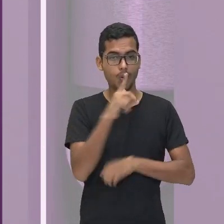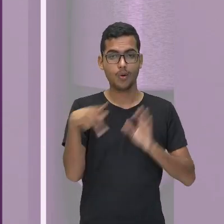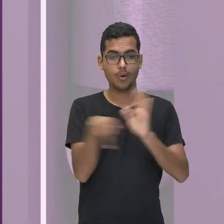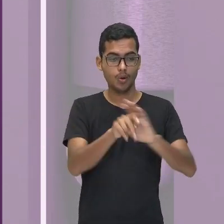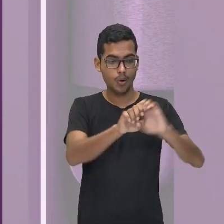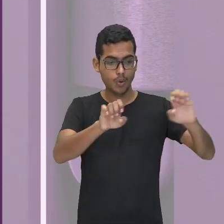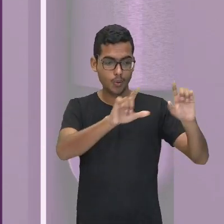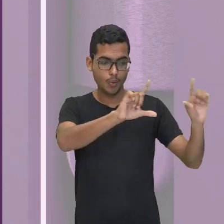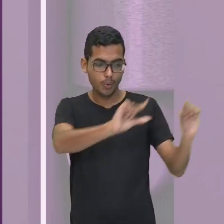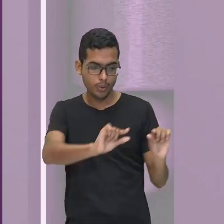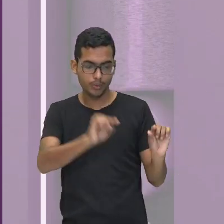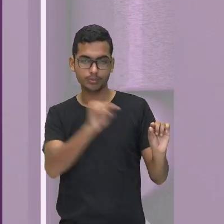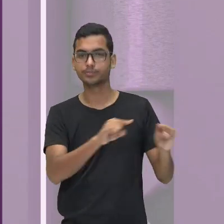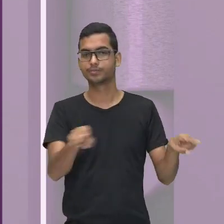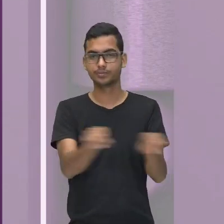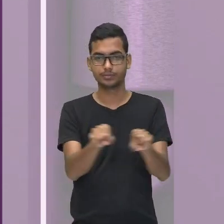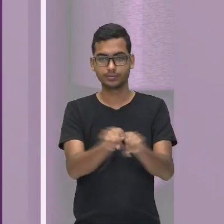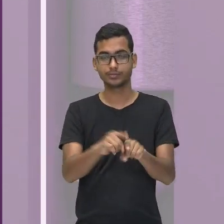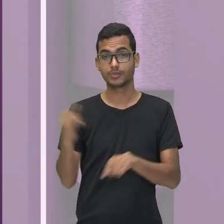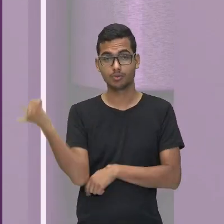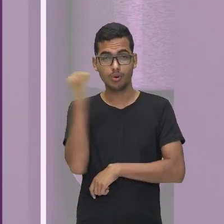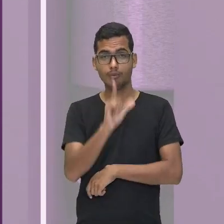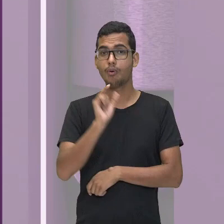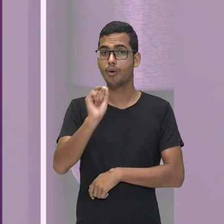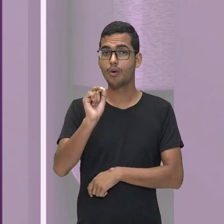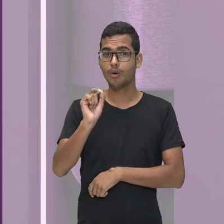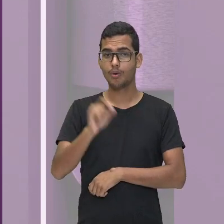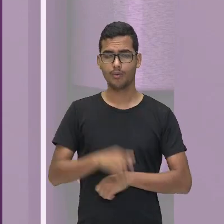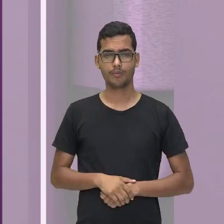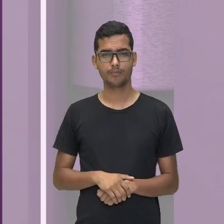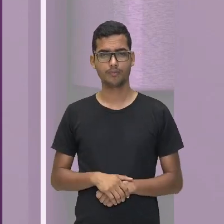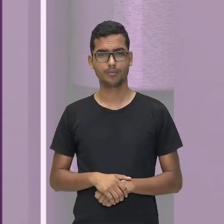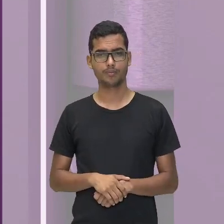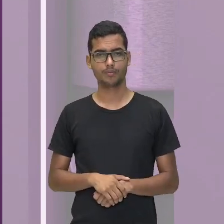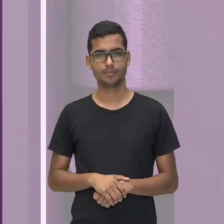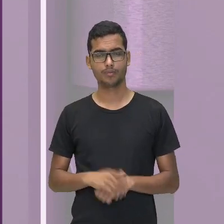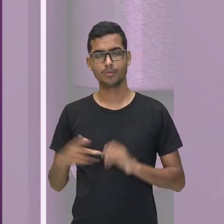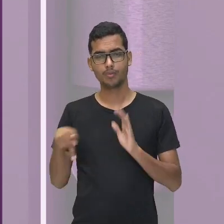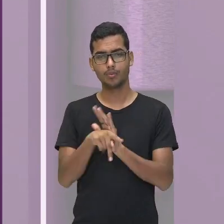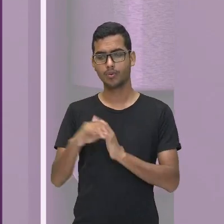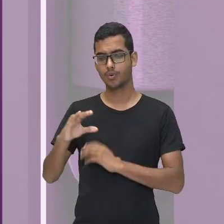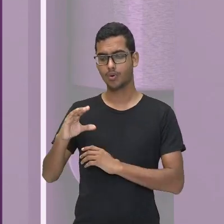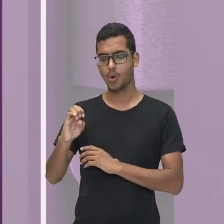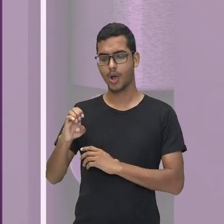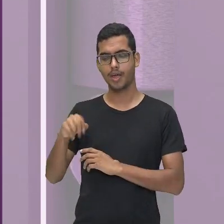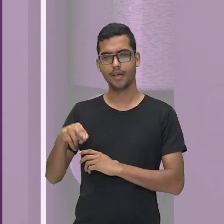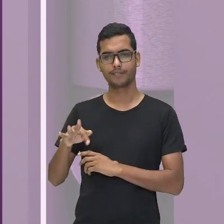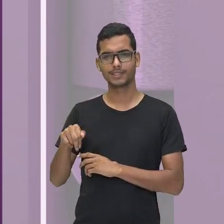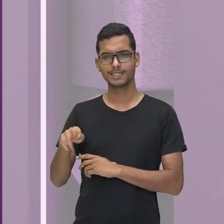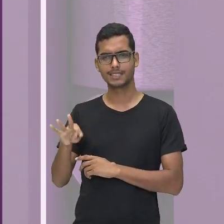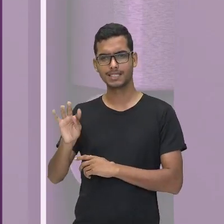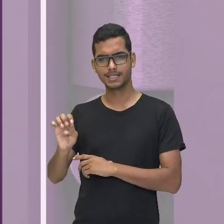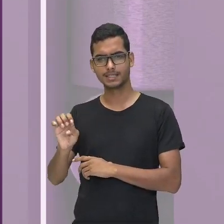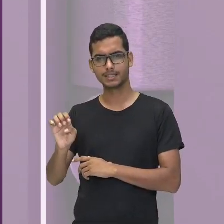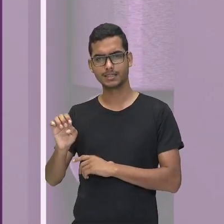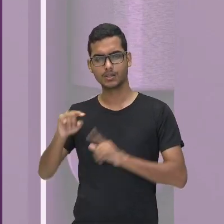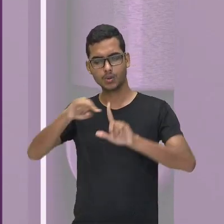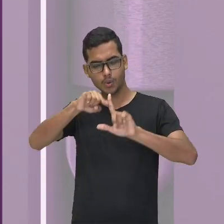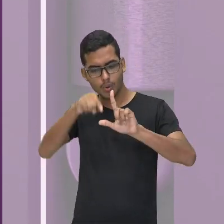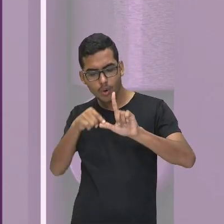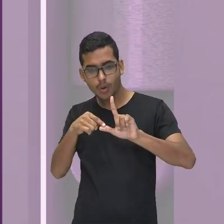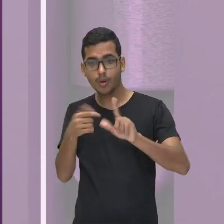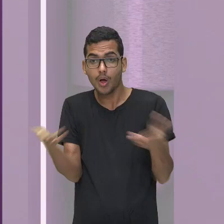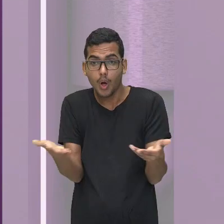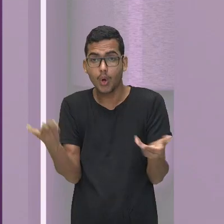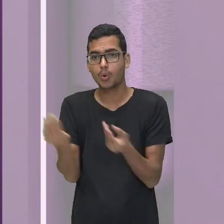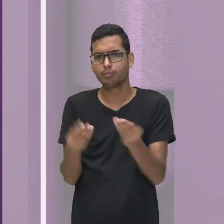equação reduzida, a gente também ganha aí o nosso coeficiente angular. Vamos relembrar então como é que a gente